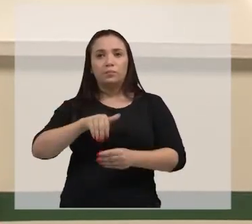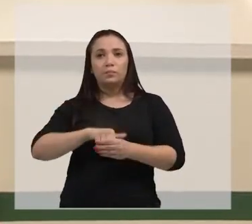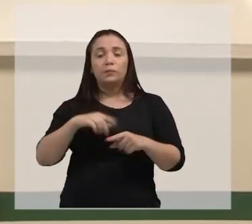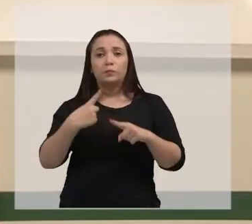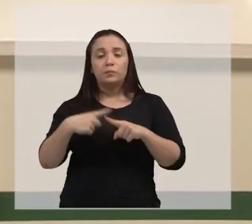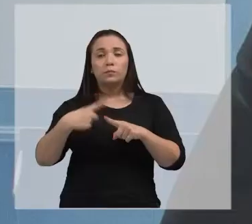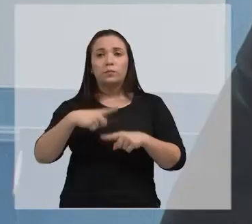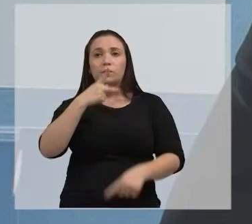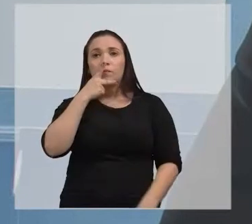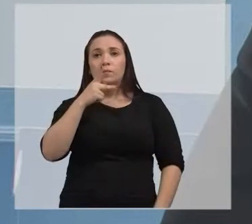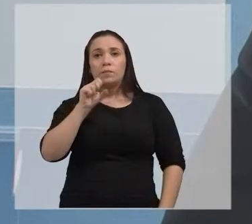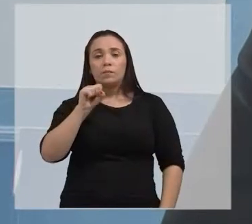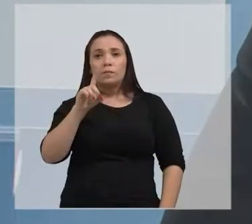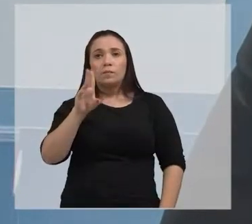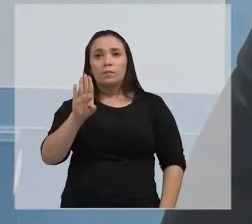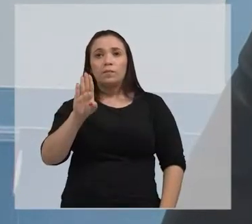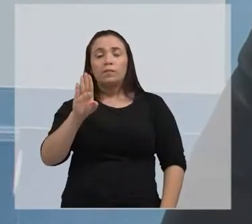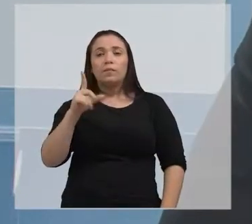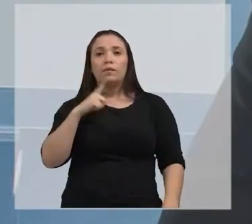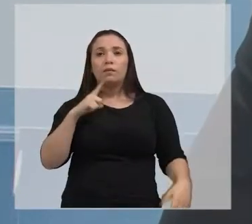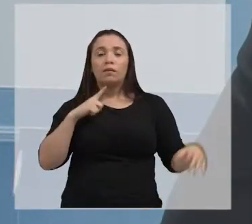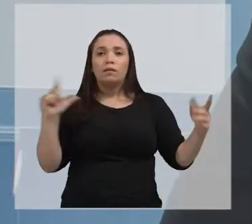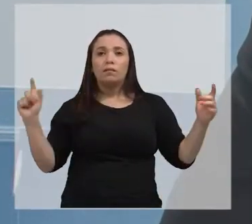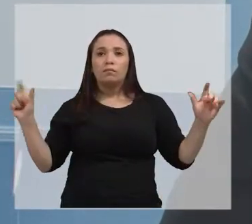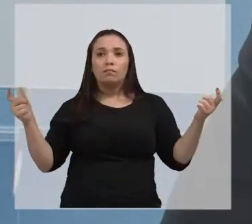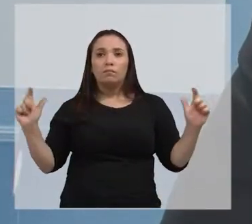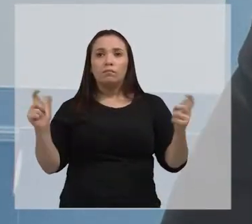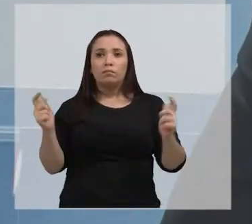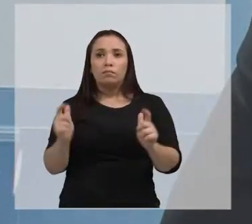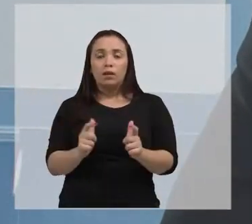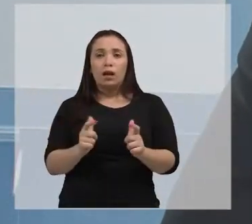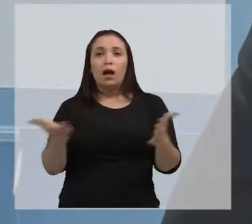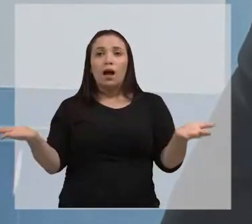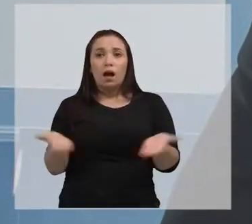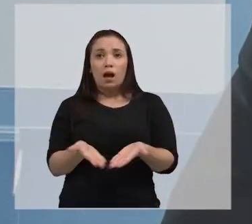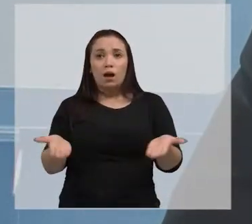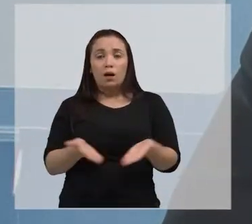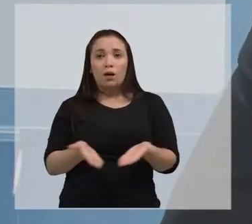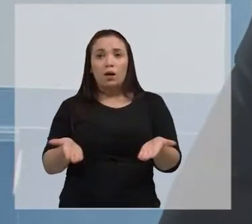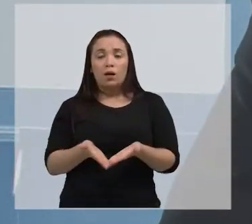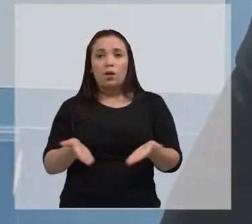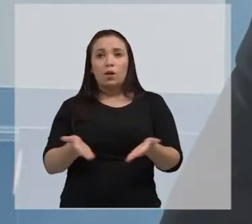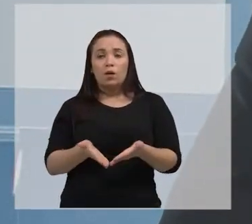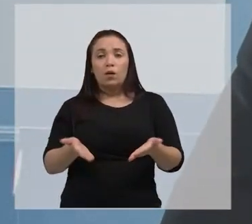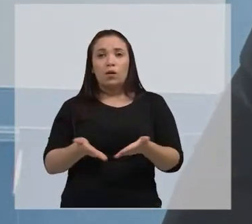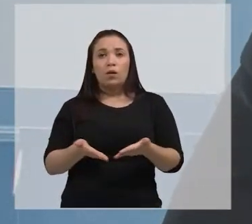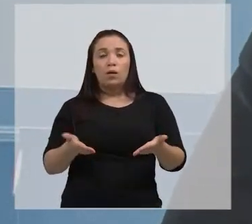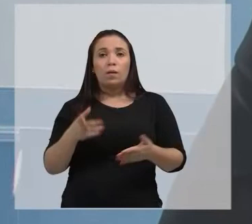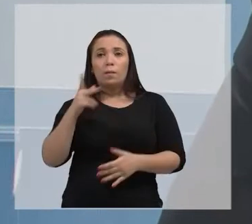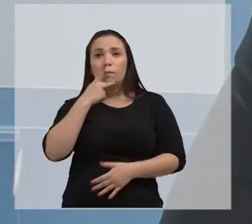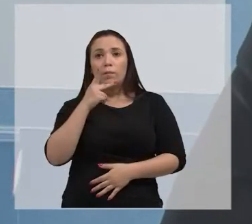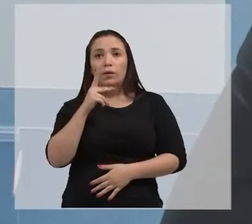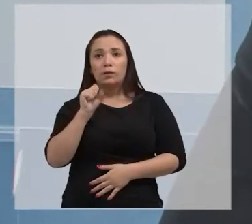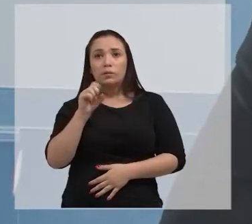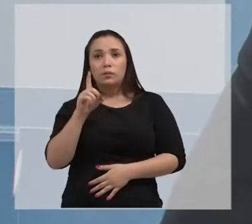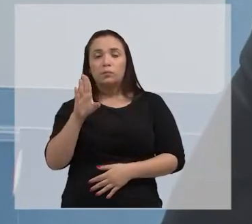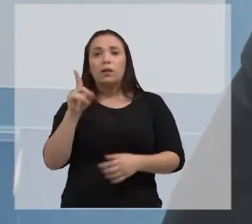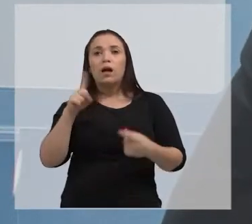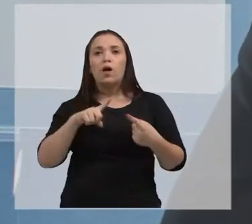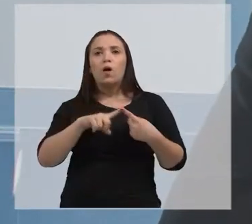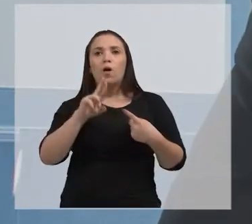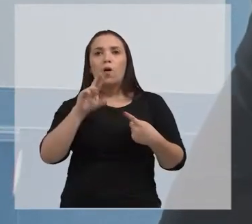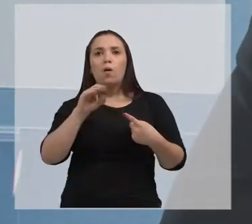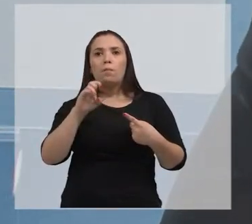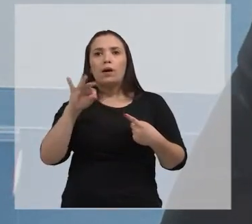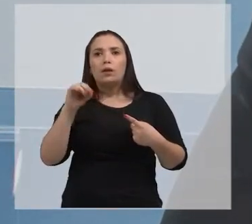o PSDB, nos últimos anos, só tem definhado. E agora, nessa janela que fechou, o PSDB cresceu. Roberto